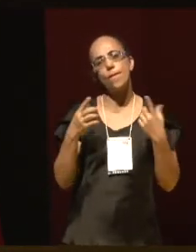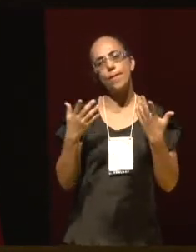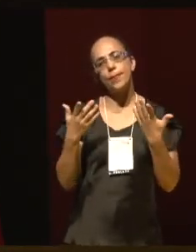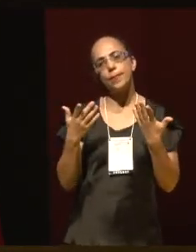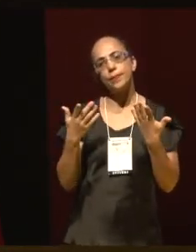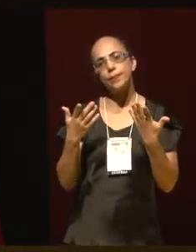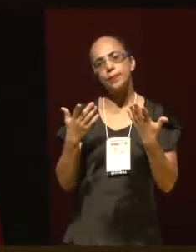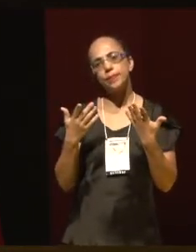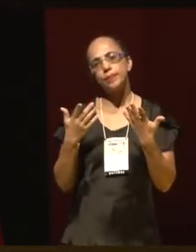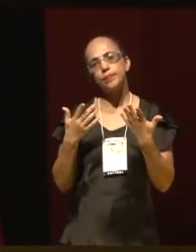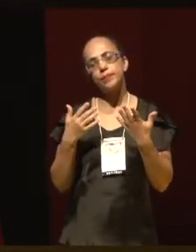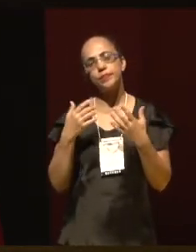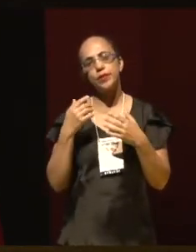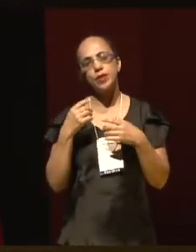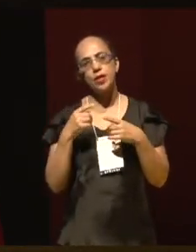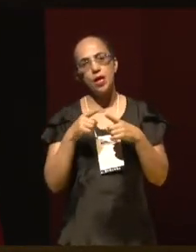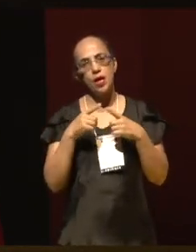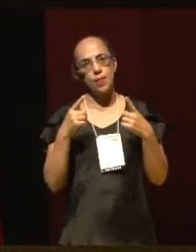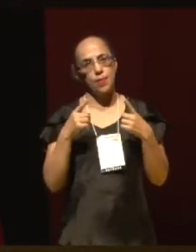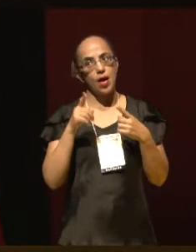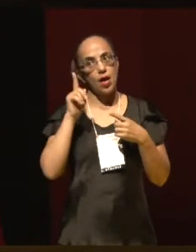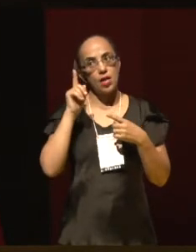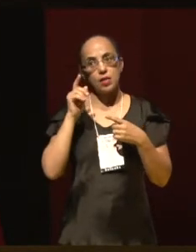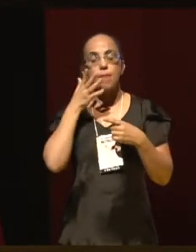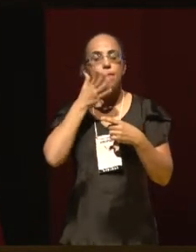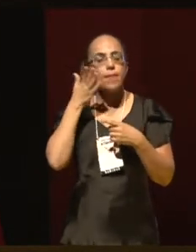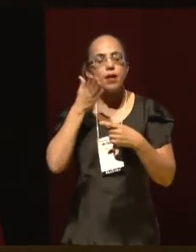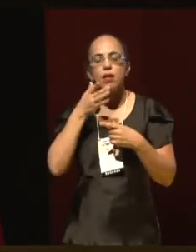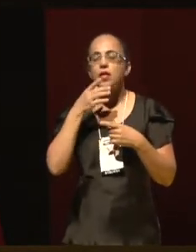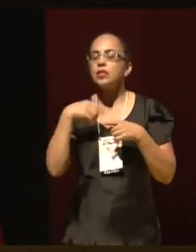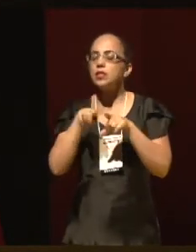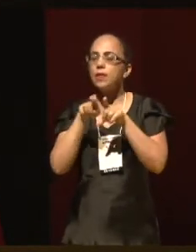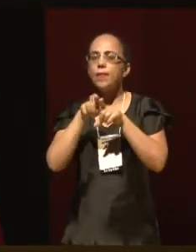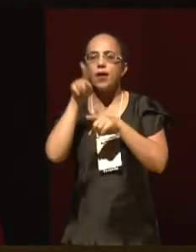Mais que uma palestra, é um estudo que